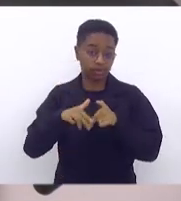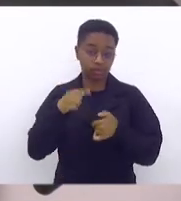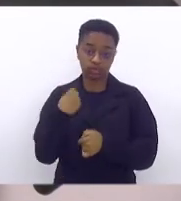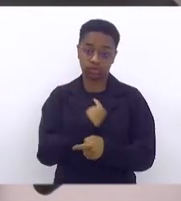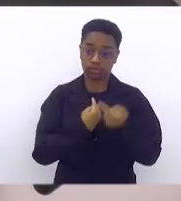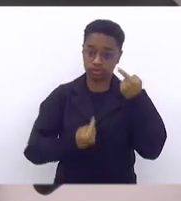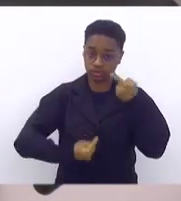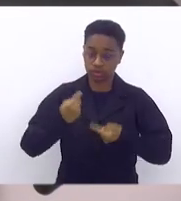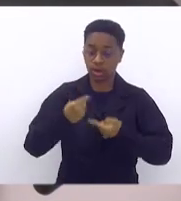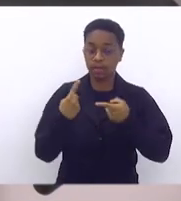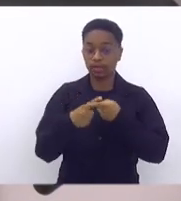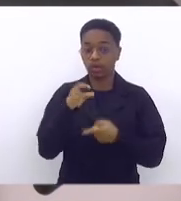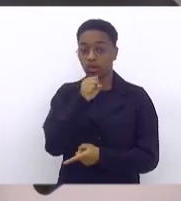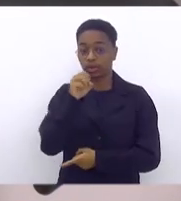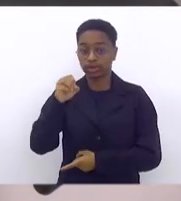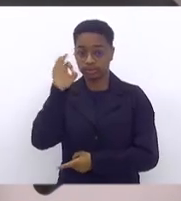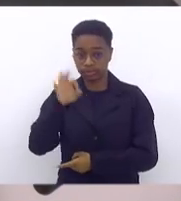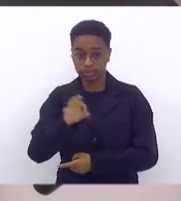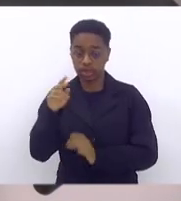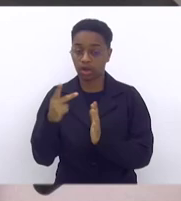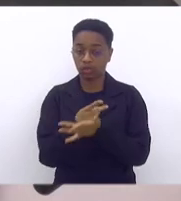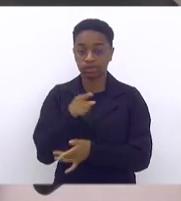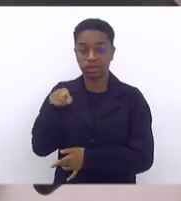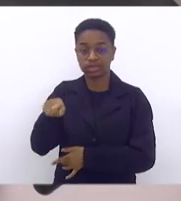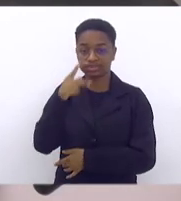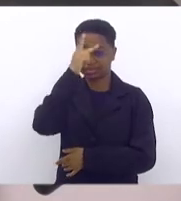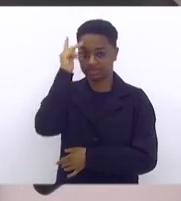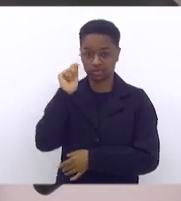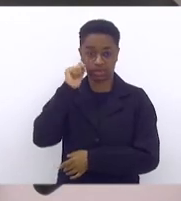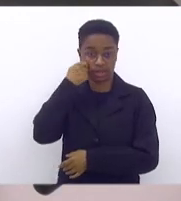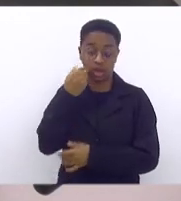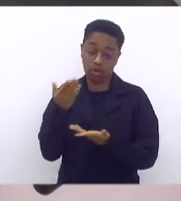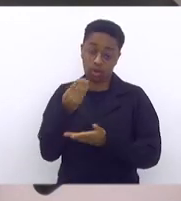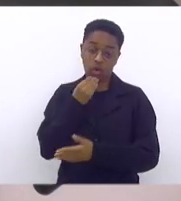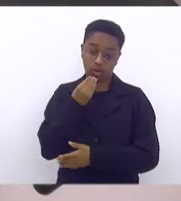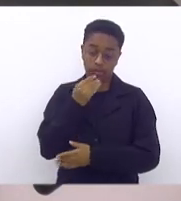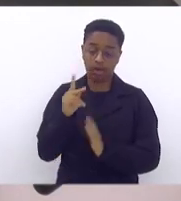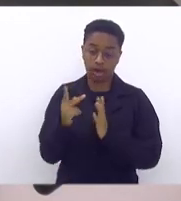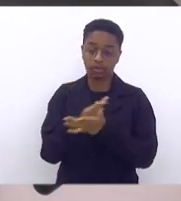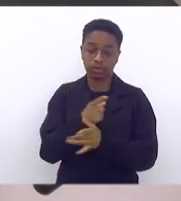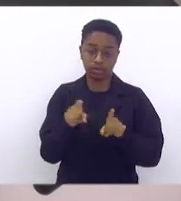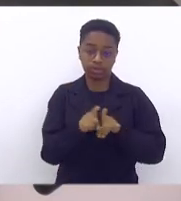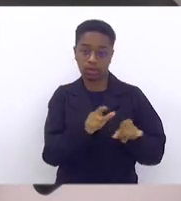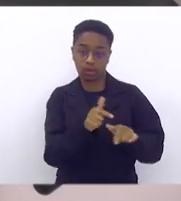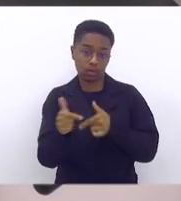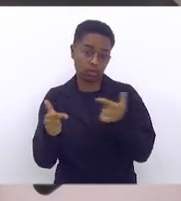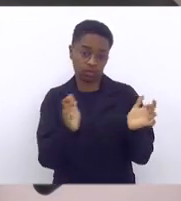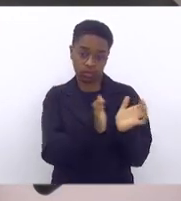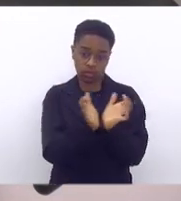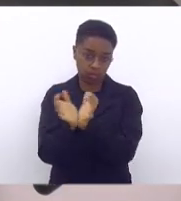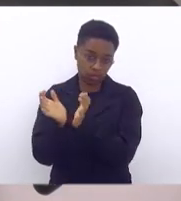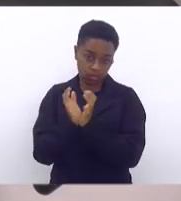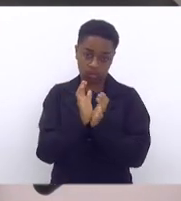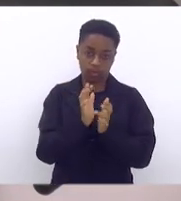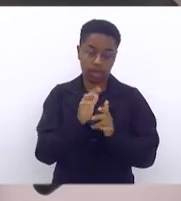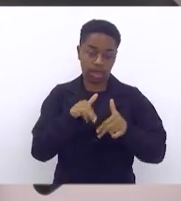falando. 80% dos casos são com pessoas negras. Mas é óbvio que isso acontece com diversos grupos